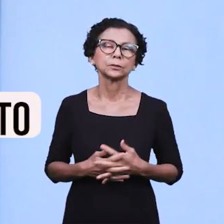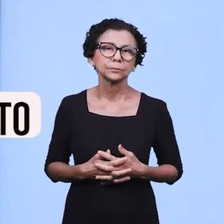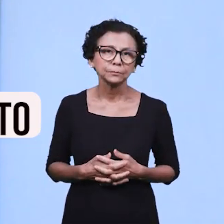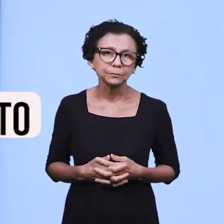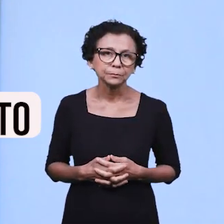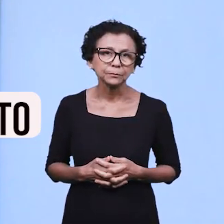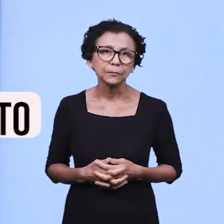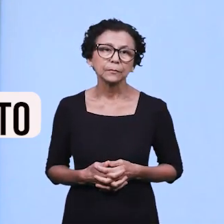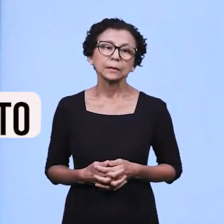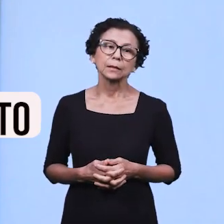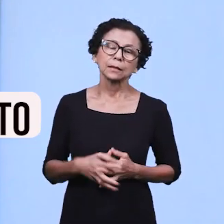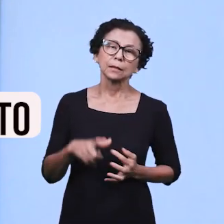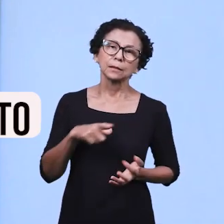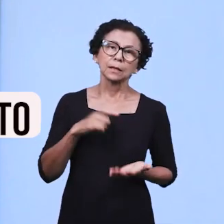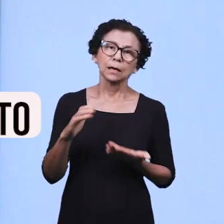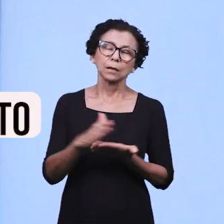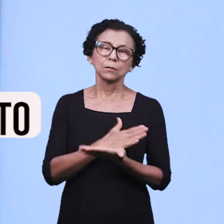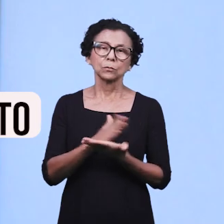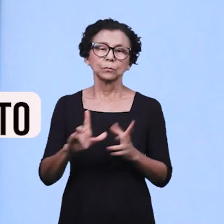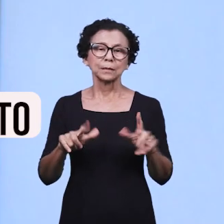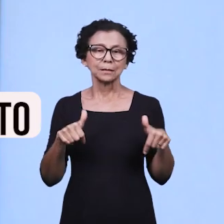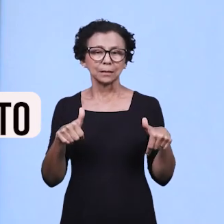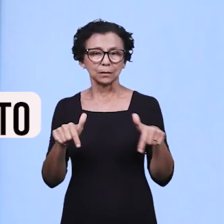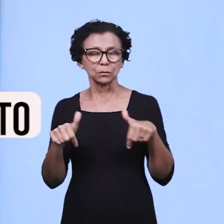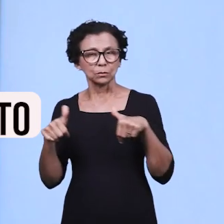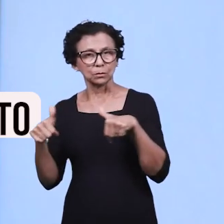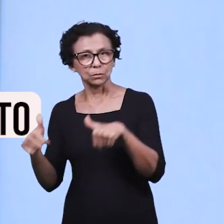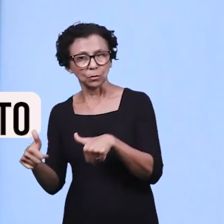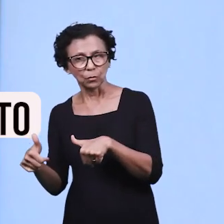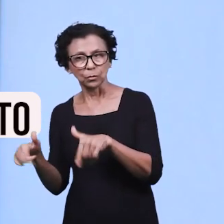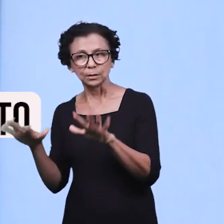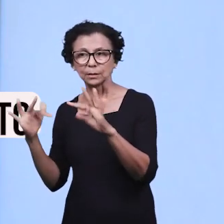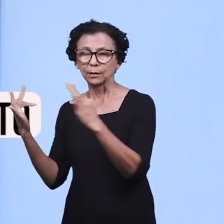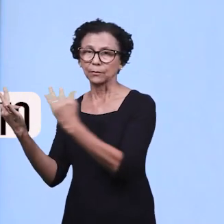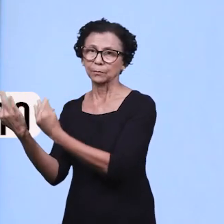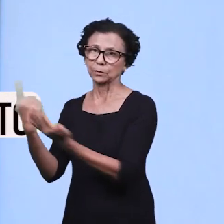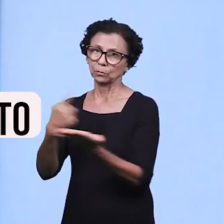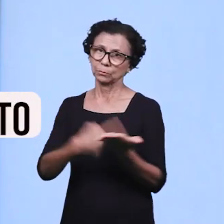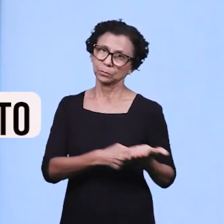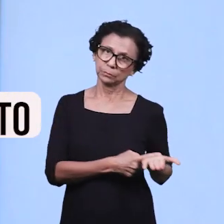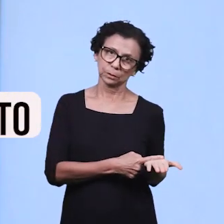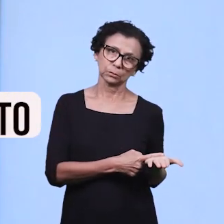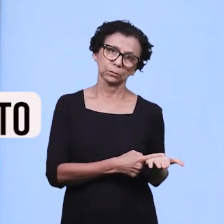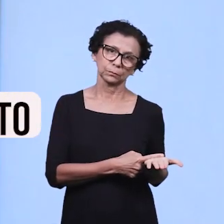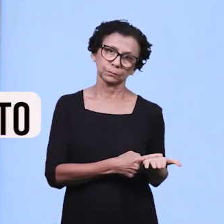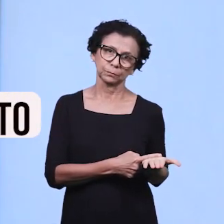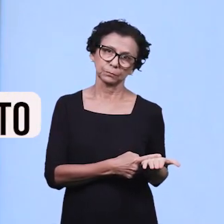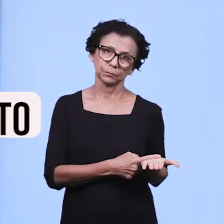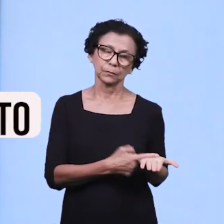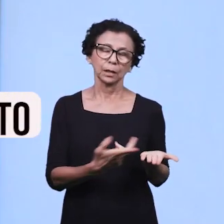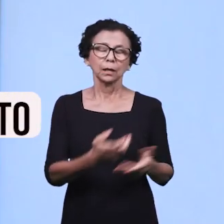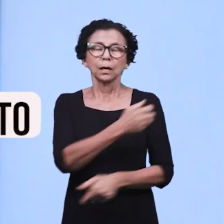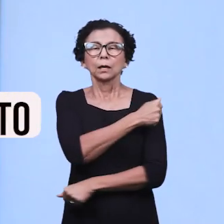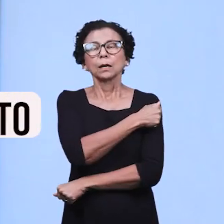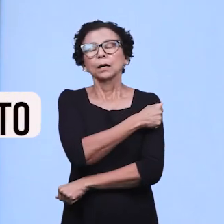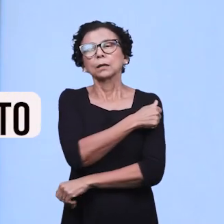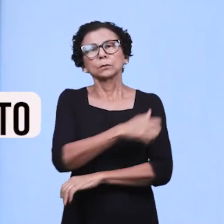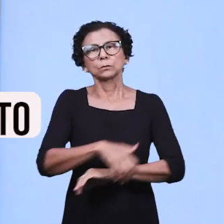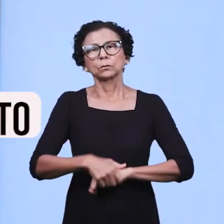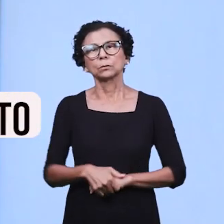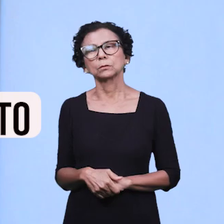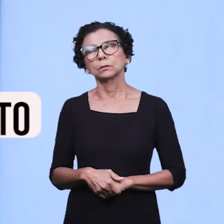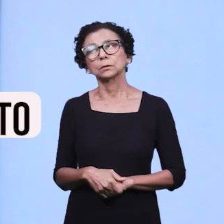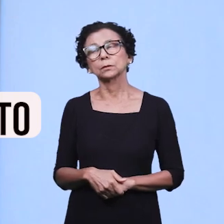aí, existem algumas ações mesmo que a família vai ter que se comprometer a fazer. O aluno, por exemplo, ele é